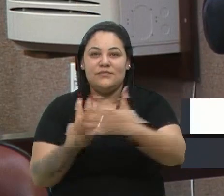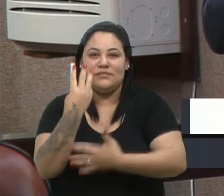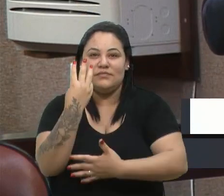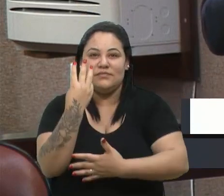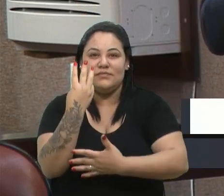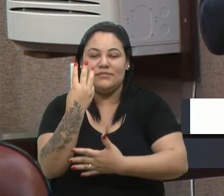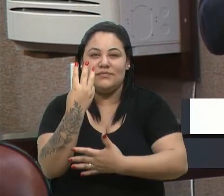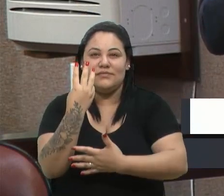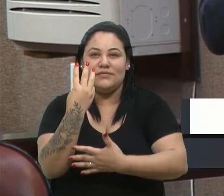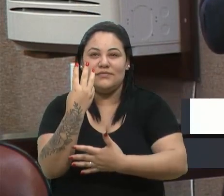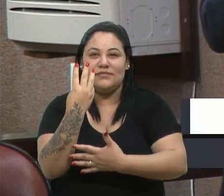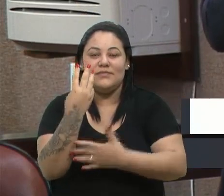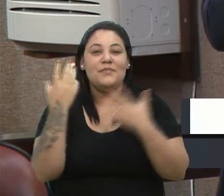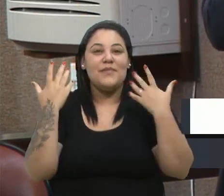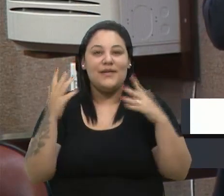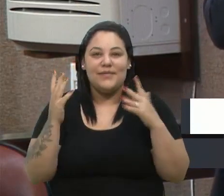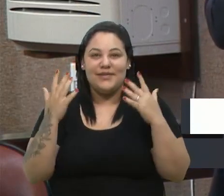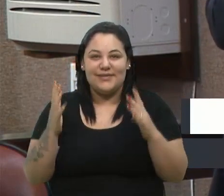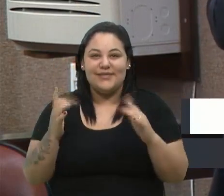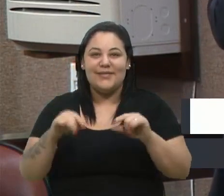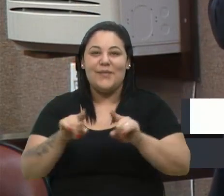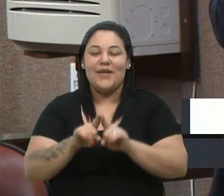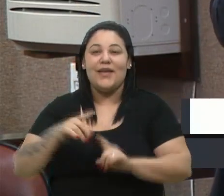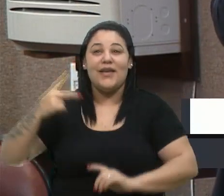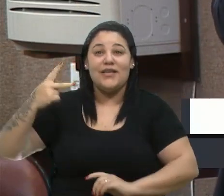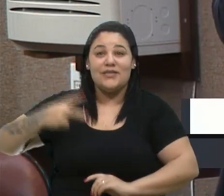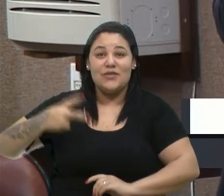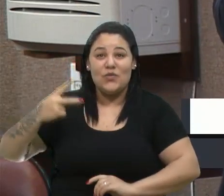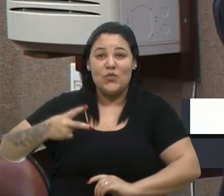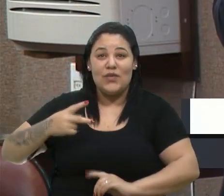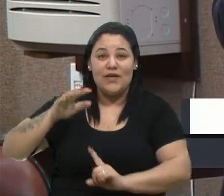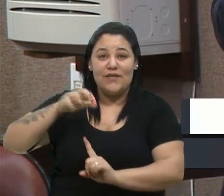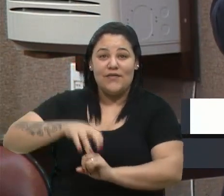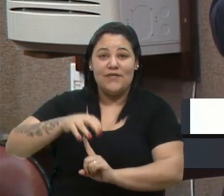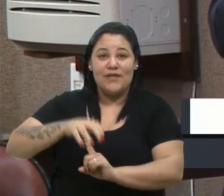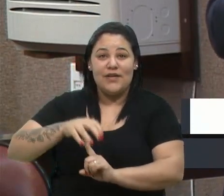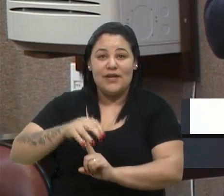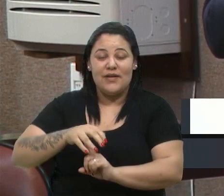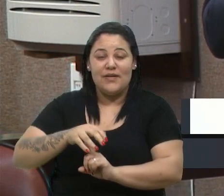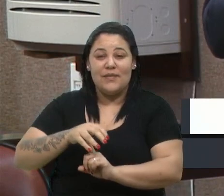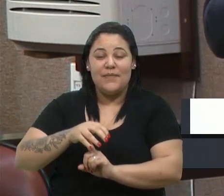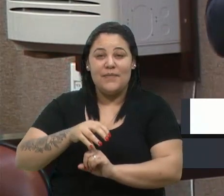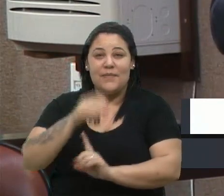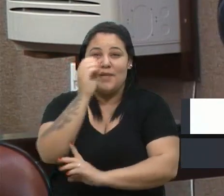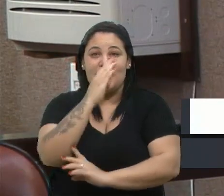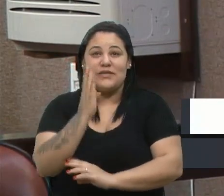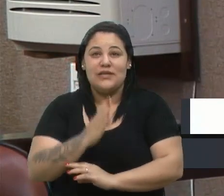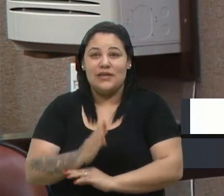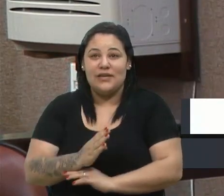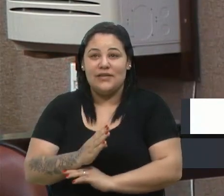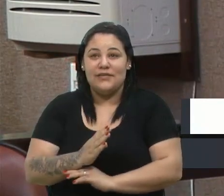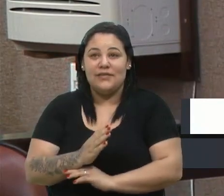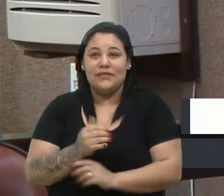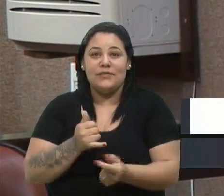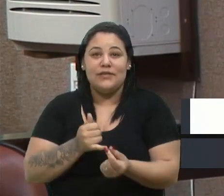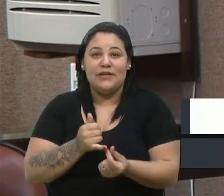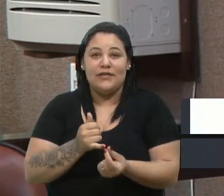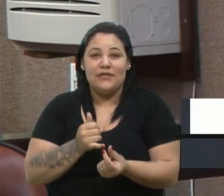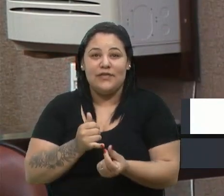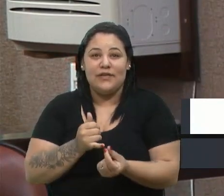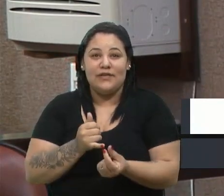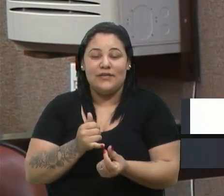Sul, parabenizando pela segunda Feira Brasileira do Grafeno. Ontem estivemos presentes